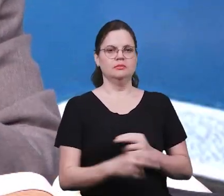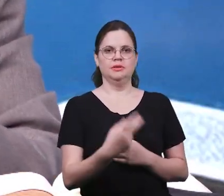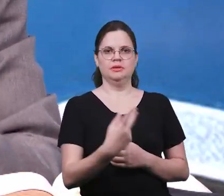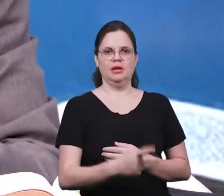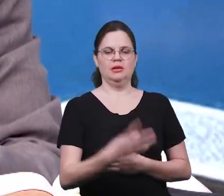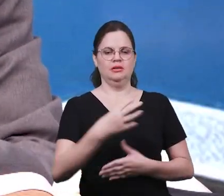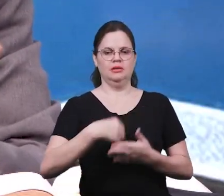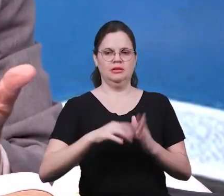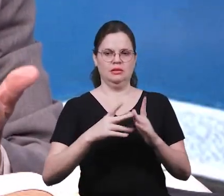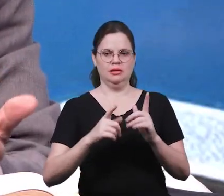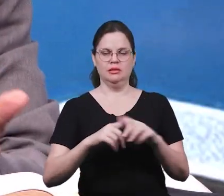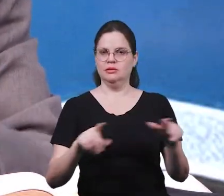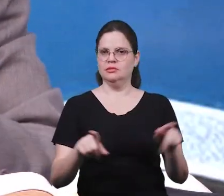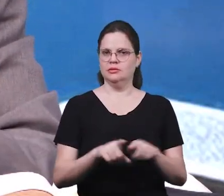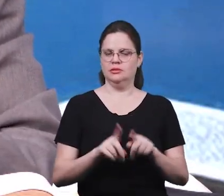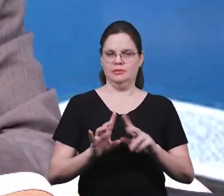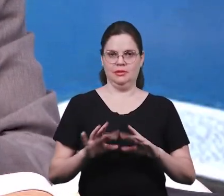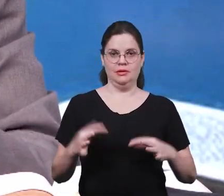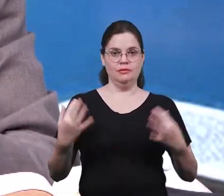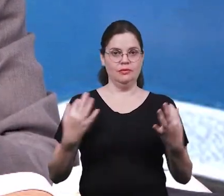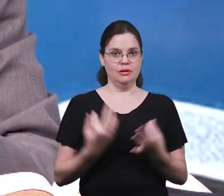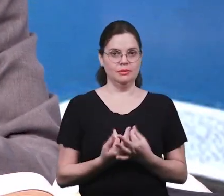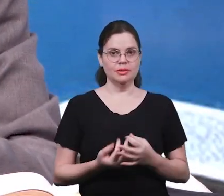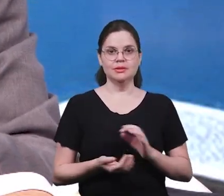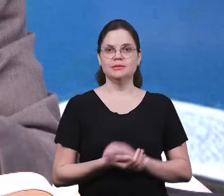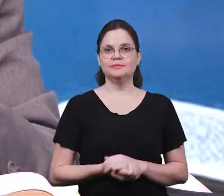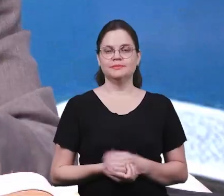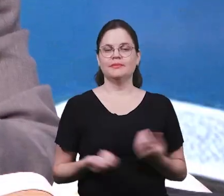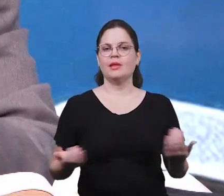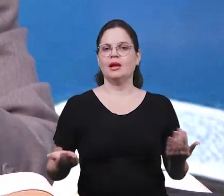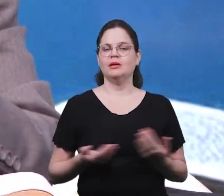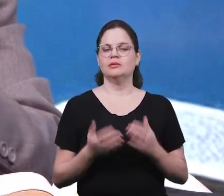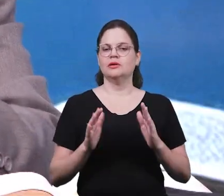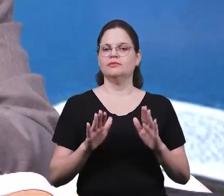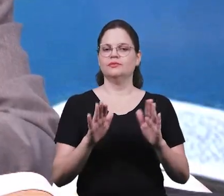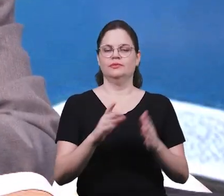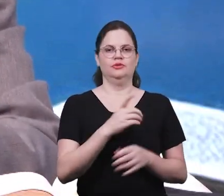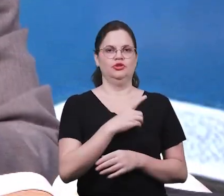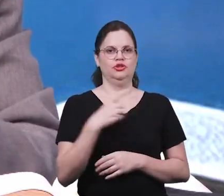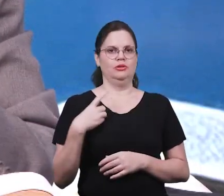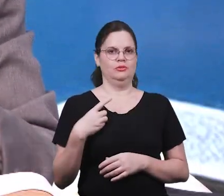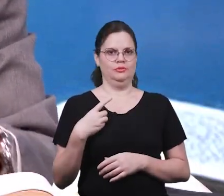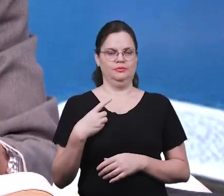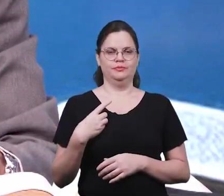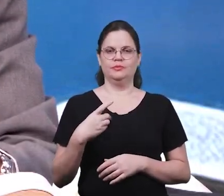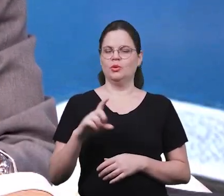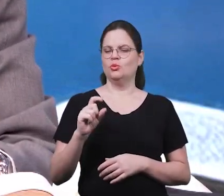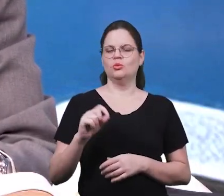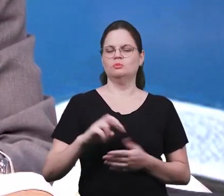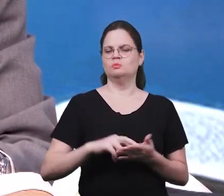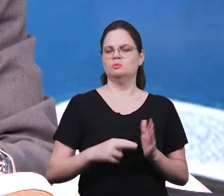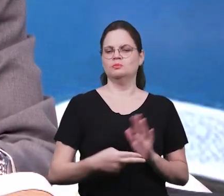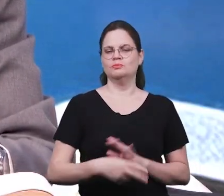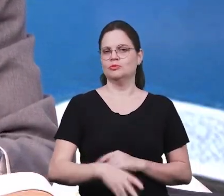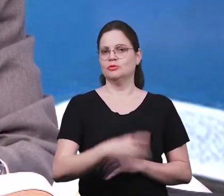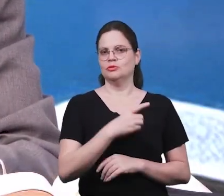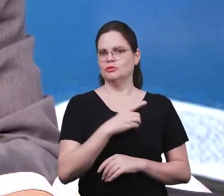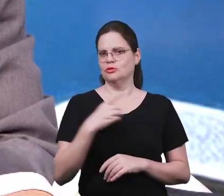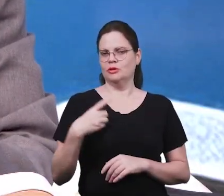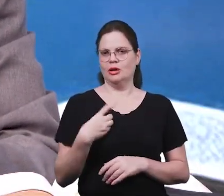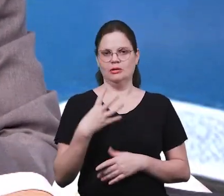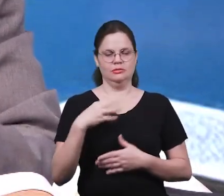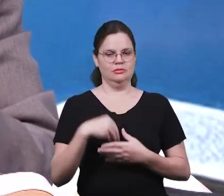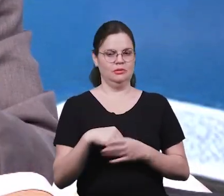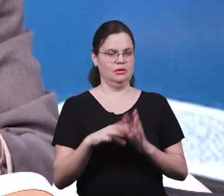com a família. E entramos agora na ética do diácono. O que é o diácono na